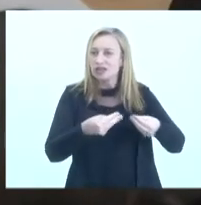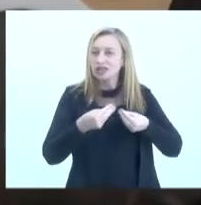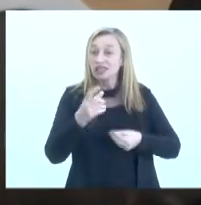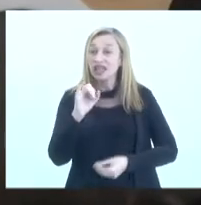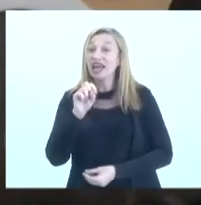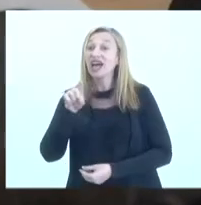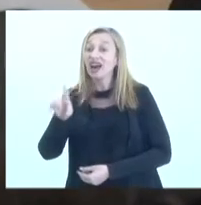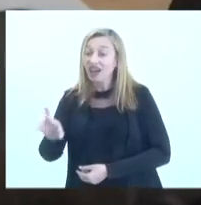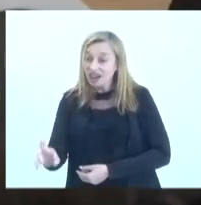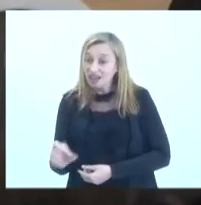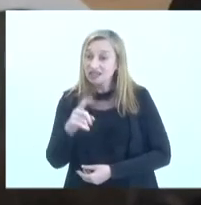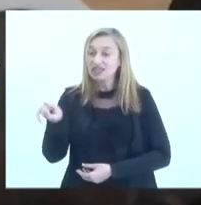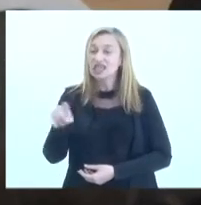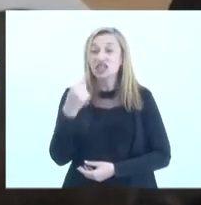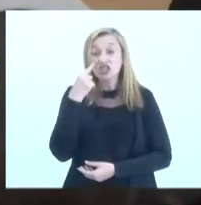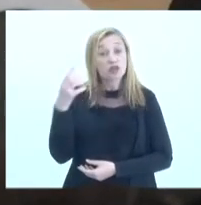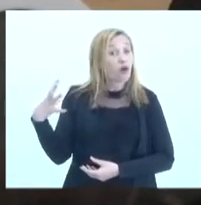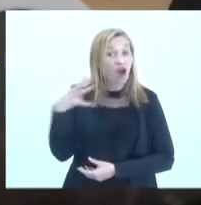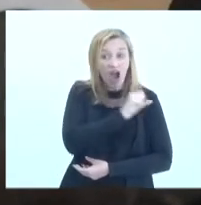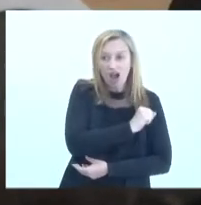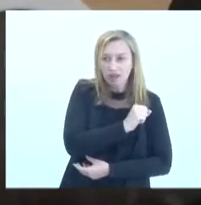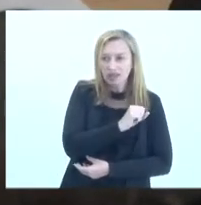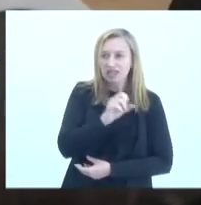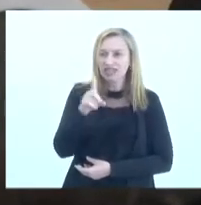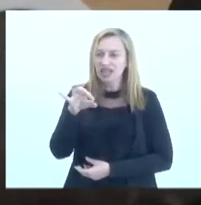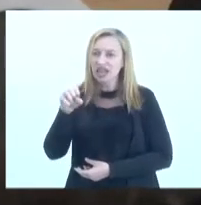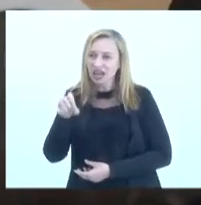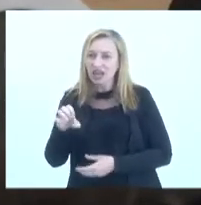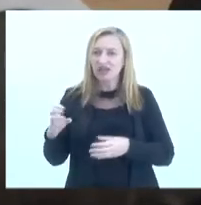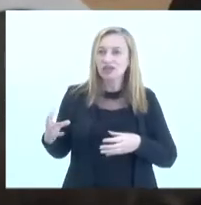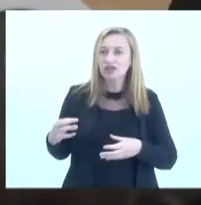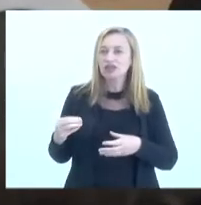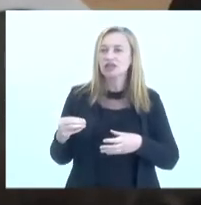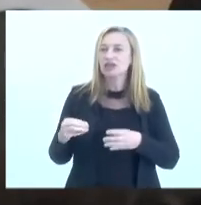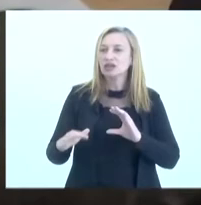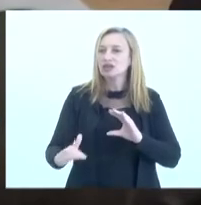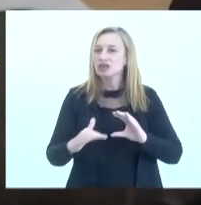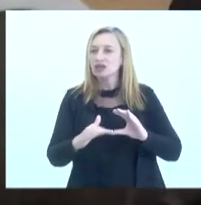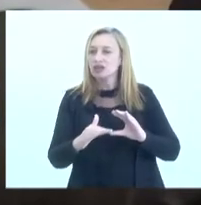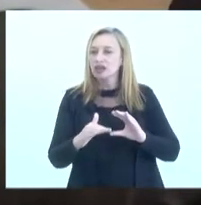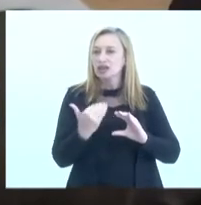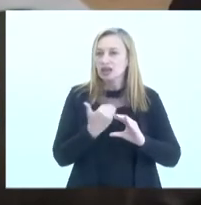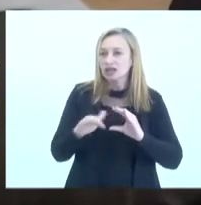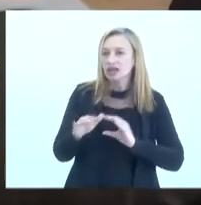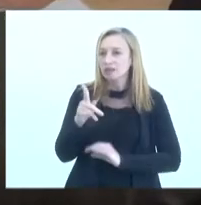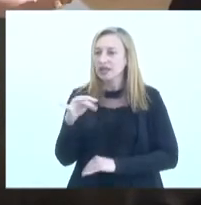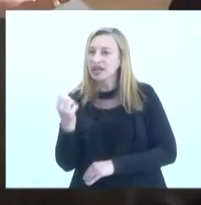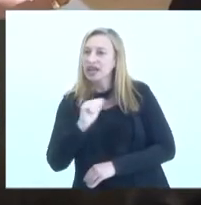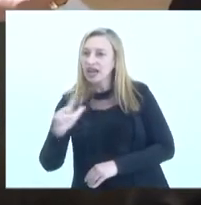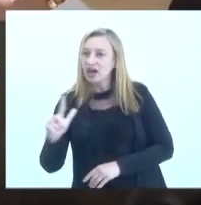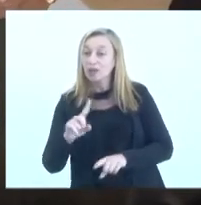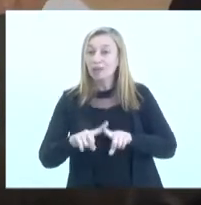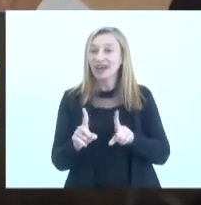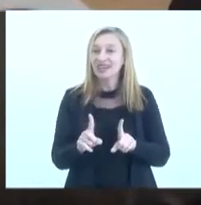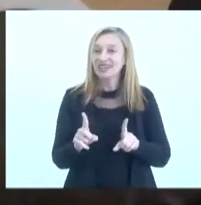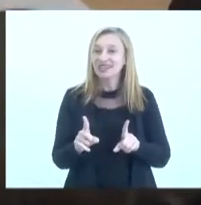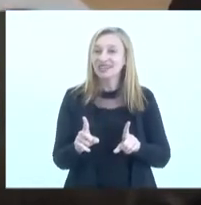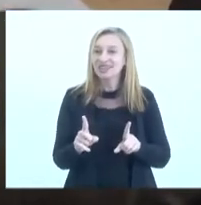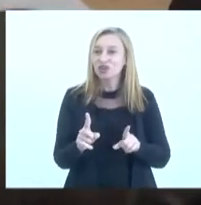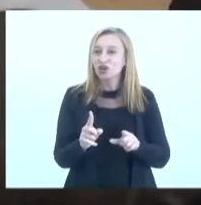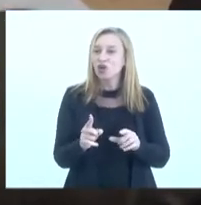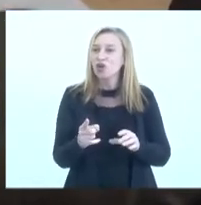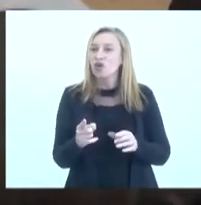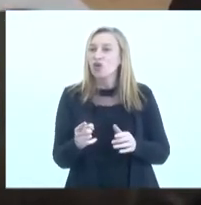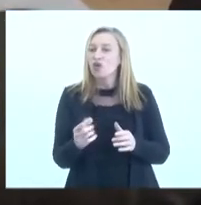DECLANs, e a gente constatou rapidamente que as DECLANs foram entregues em Pinheiral, porém foram entregues zeradas. E